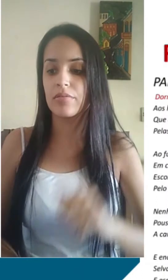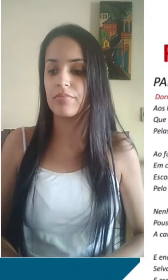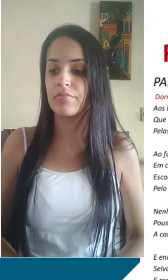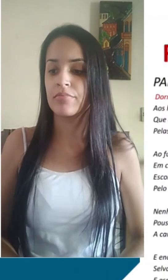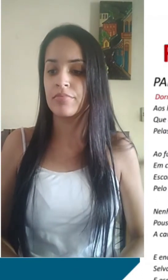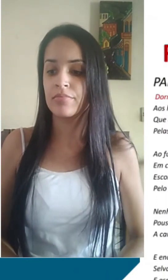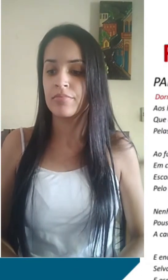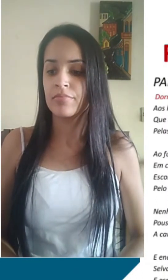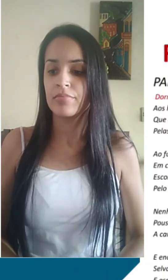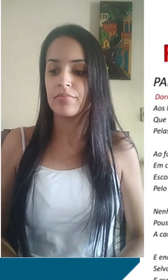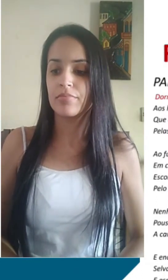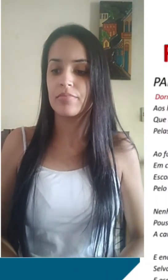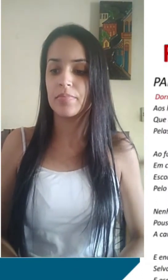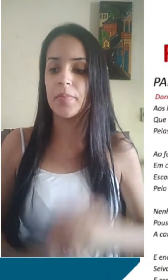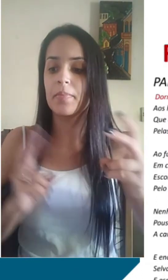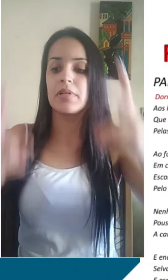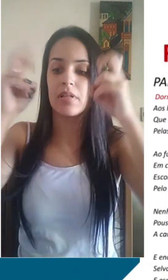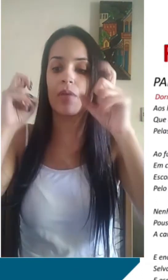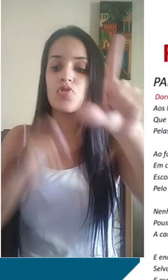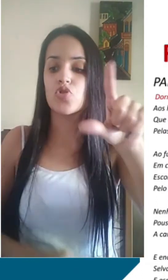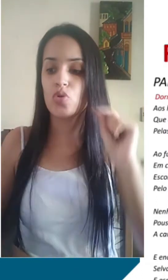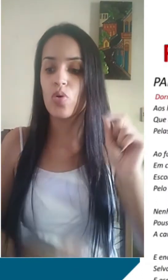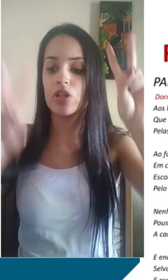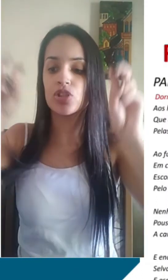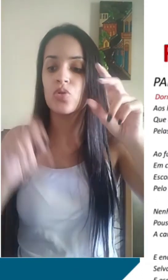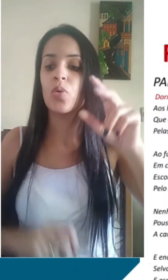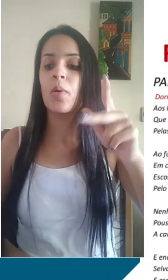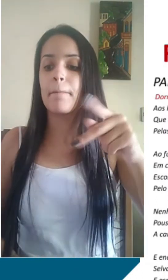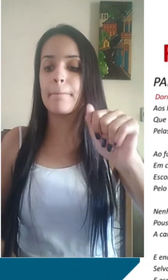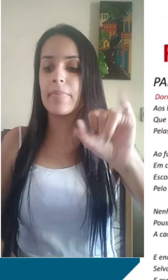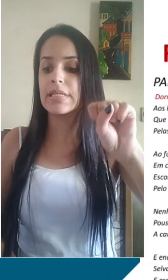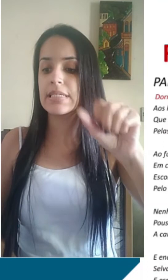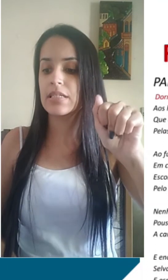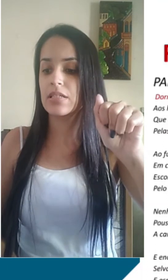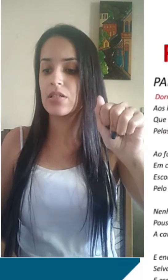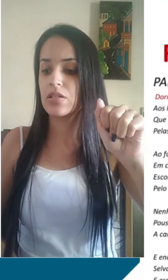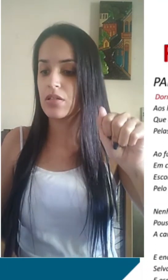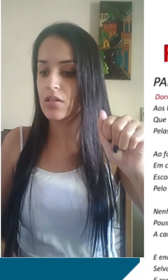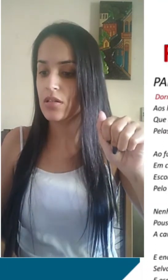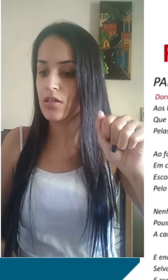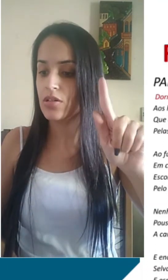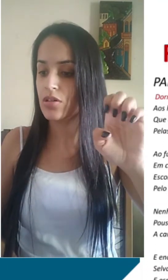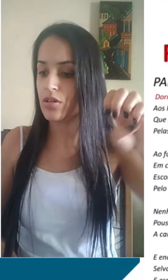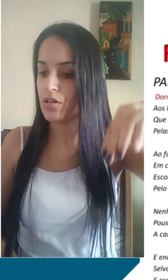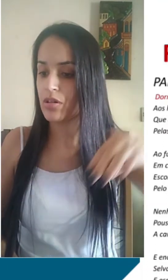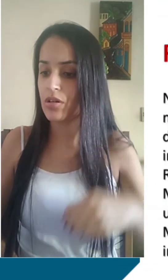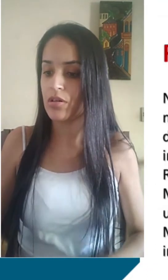emoções domesticadas em favor da objetividade e dos rigorosos compromissos